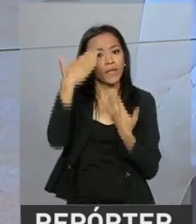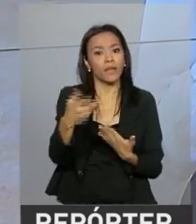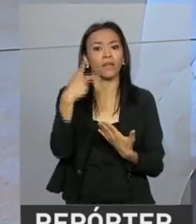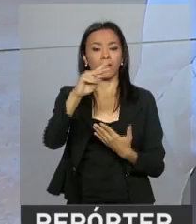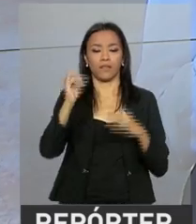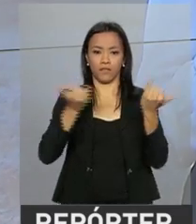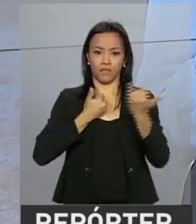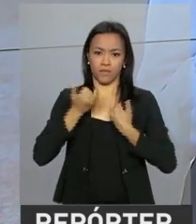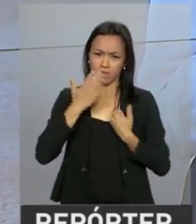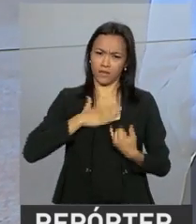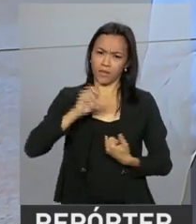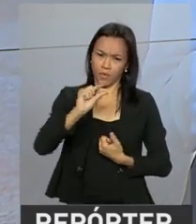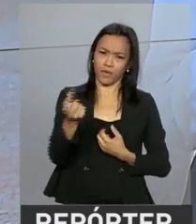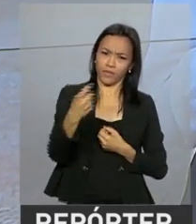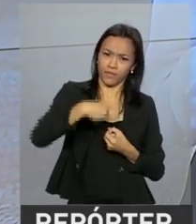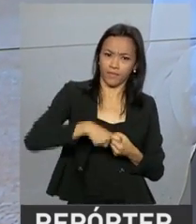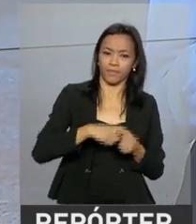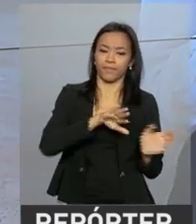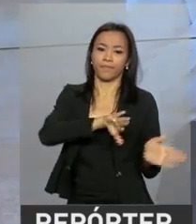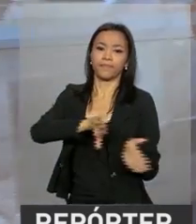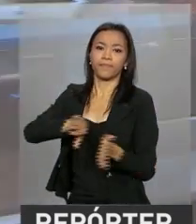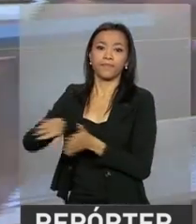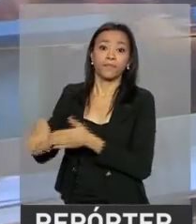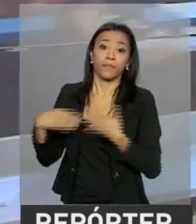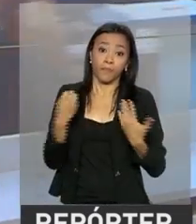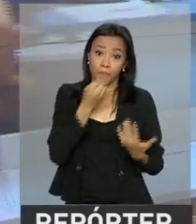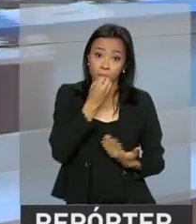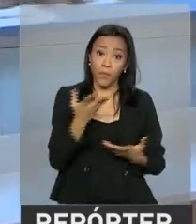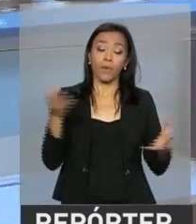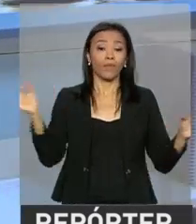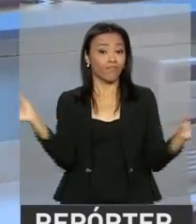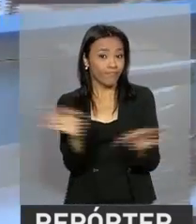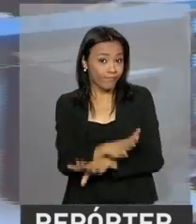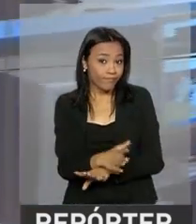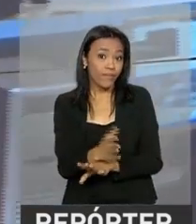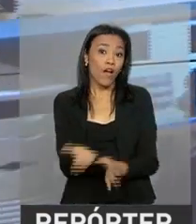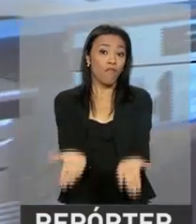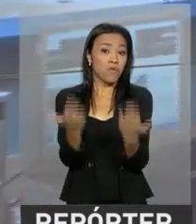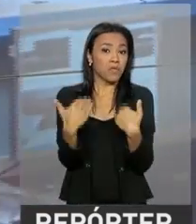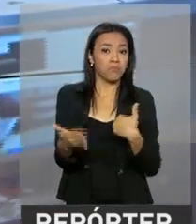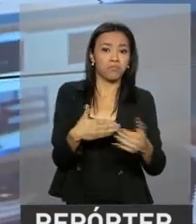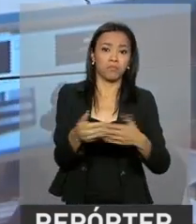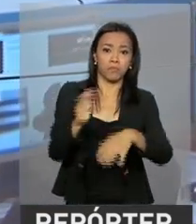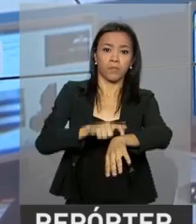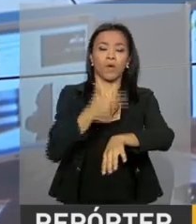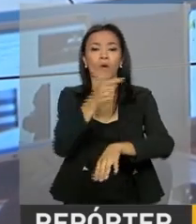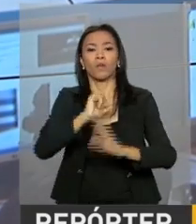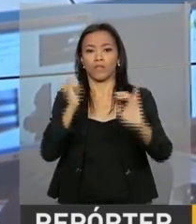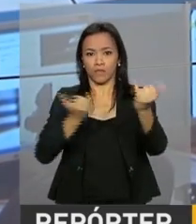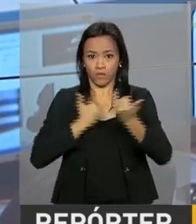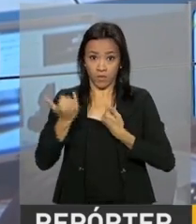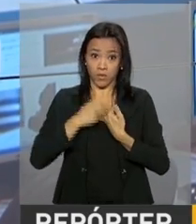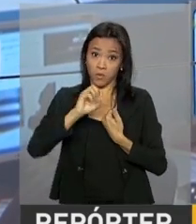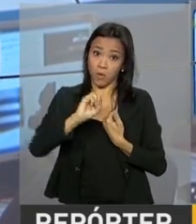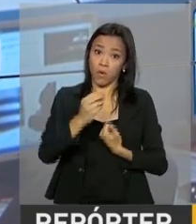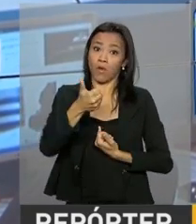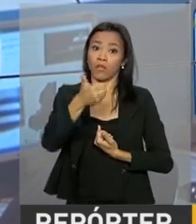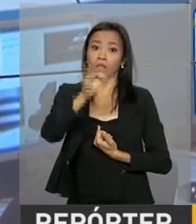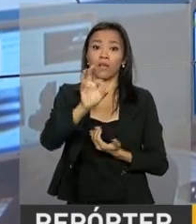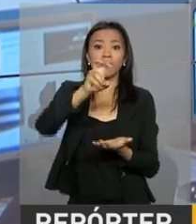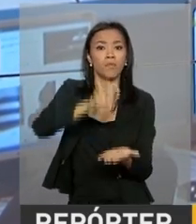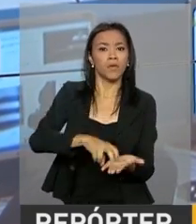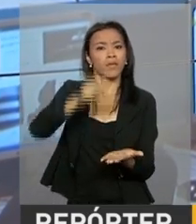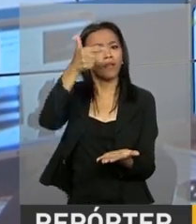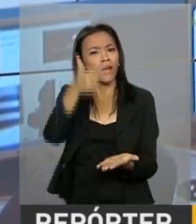suas informações. Daqui a pouco a gente volta a conversar. Bom, e nós ficamos por aqui. Podemos voltar a qualquer momento com outras informações ou às 10 da manhã,